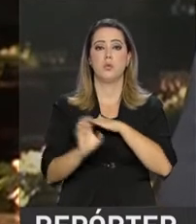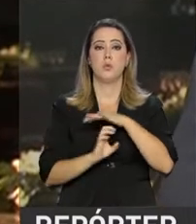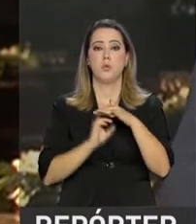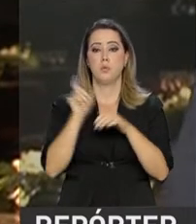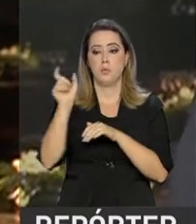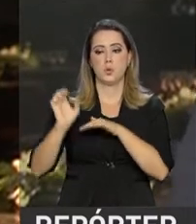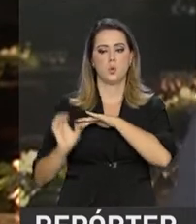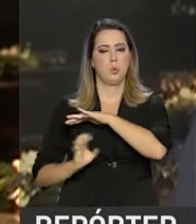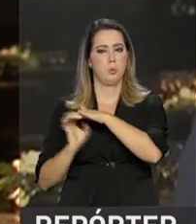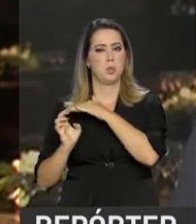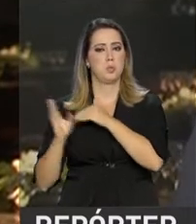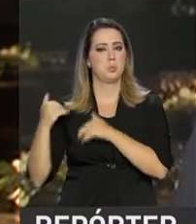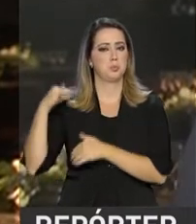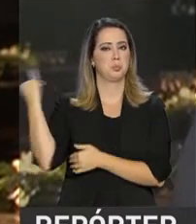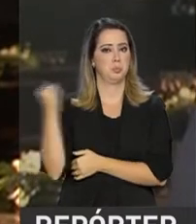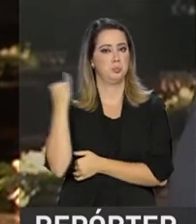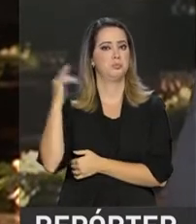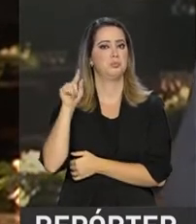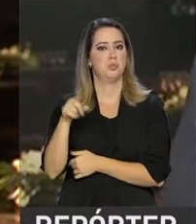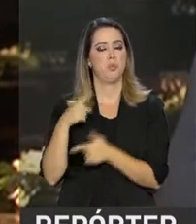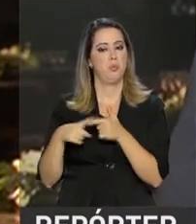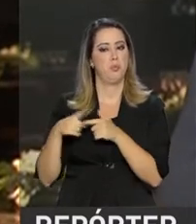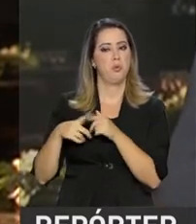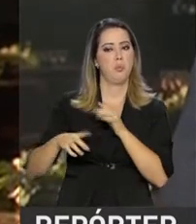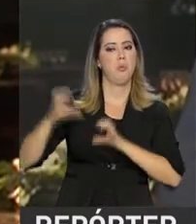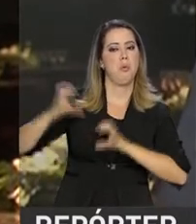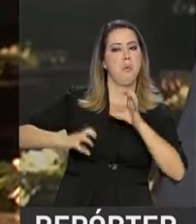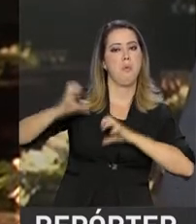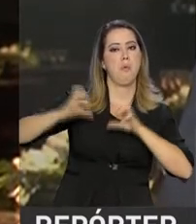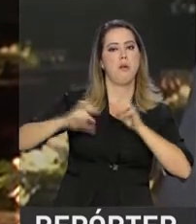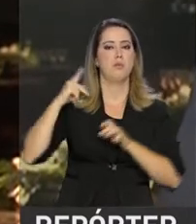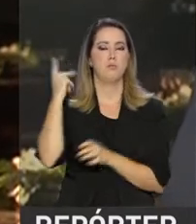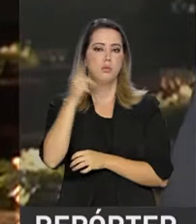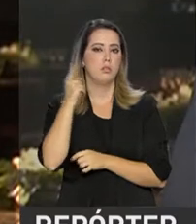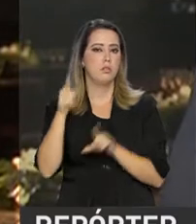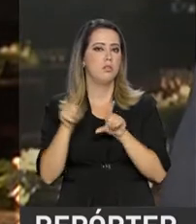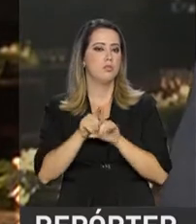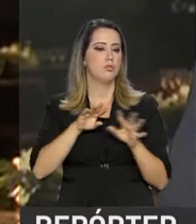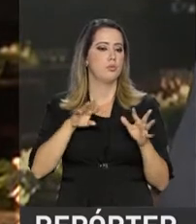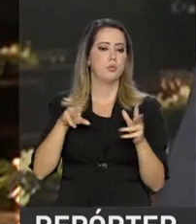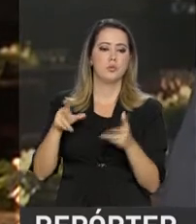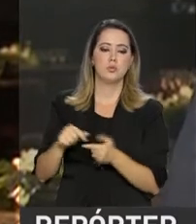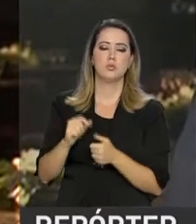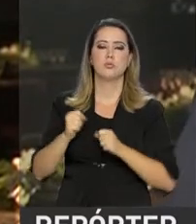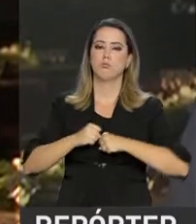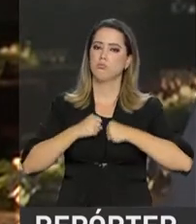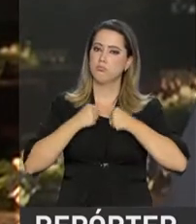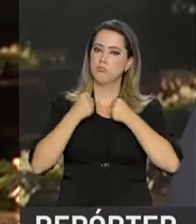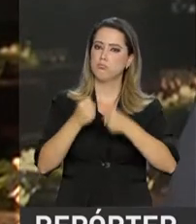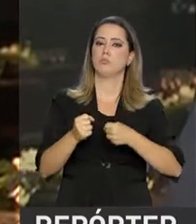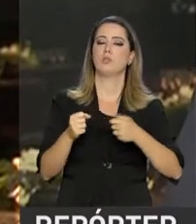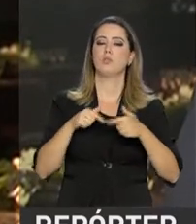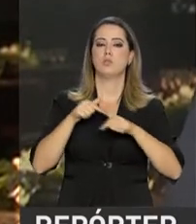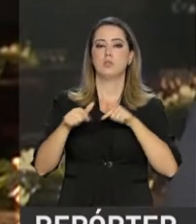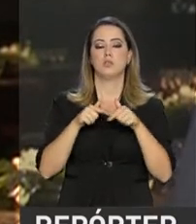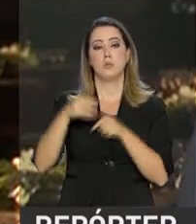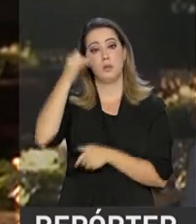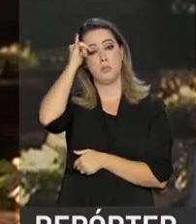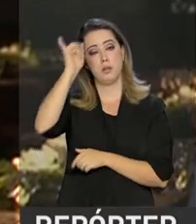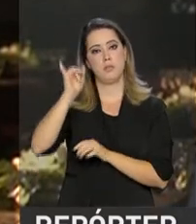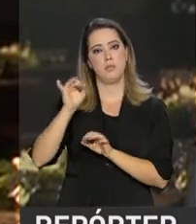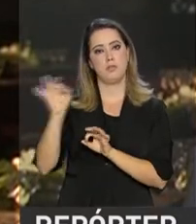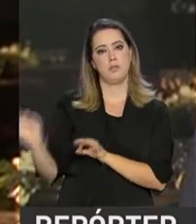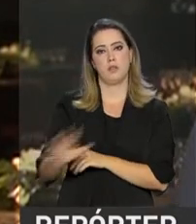de Goldfein de lidar com crises políticas e externas e o exitoso trabalho de combater a inflação com